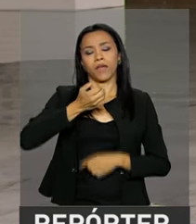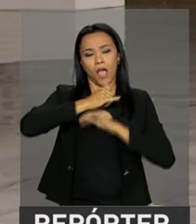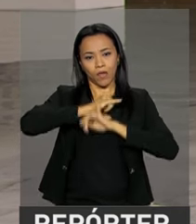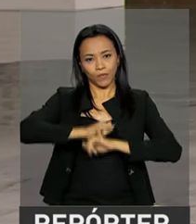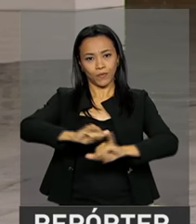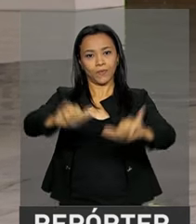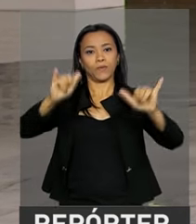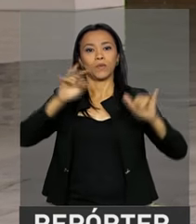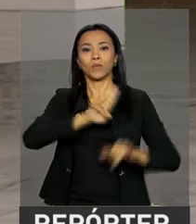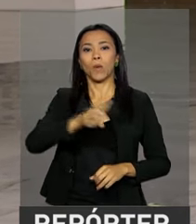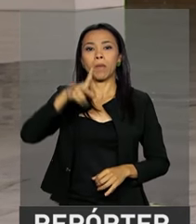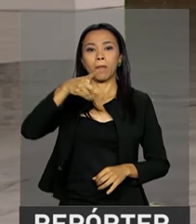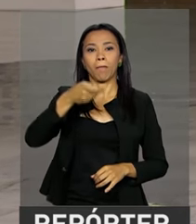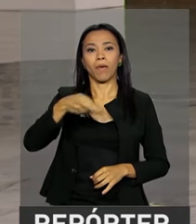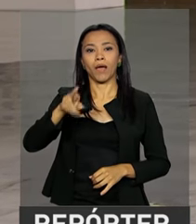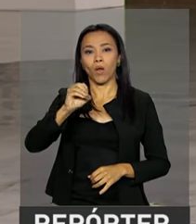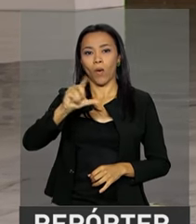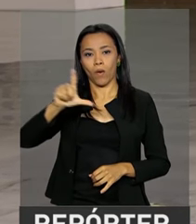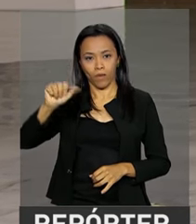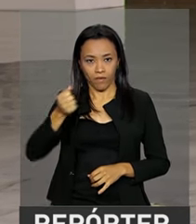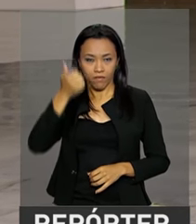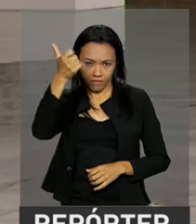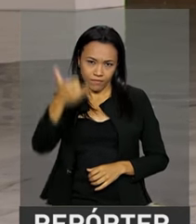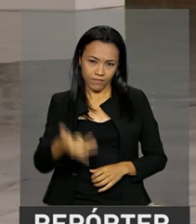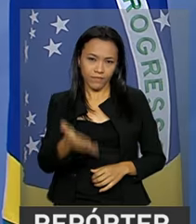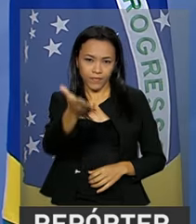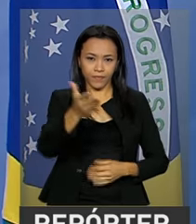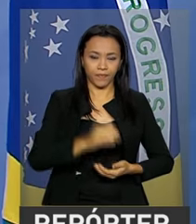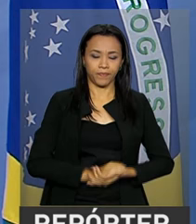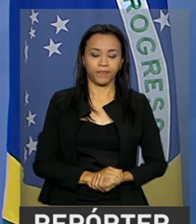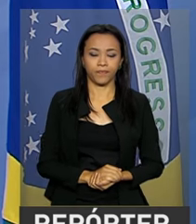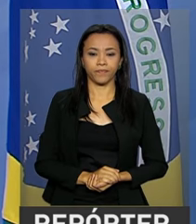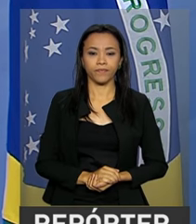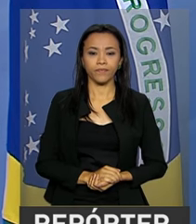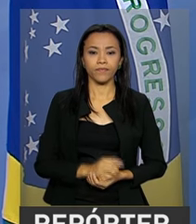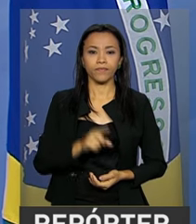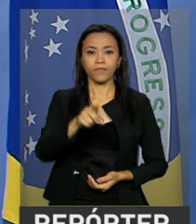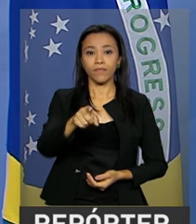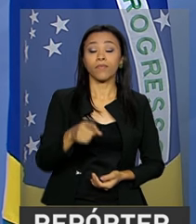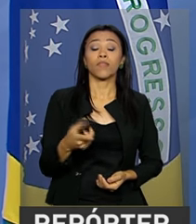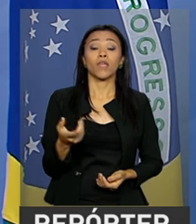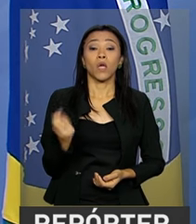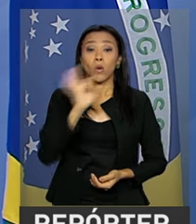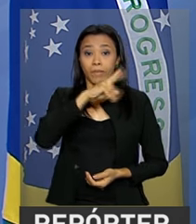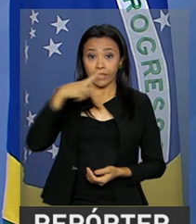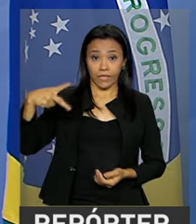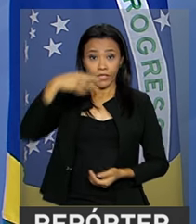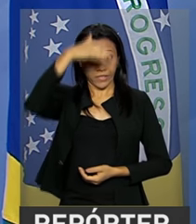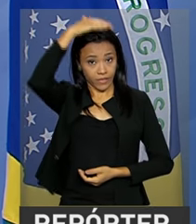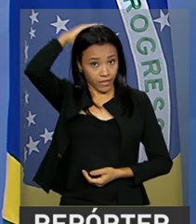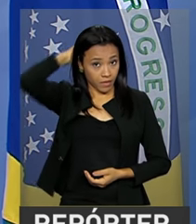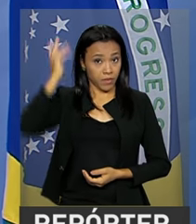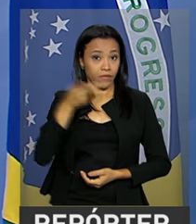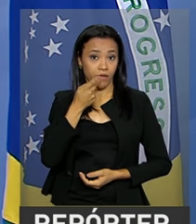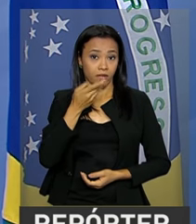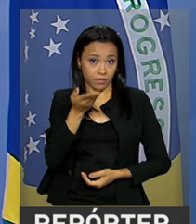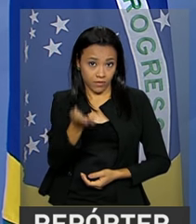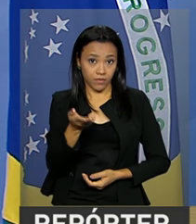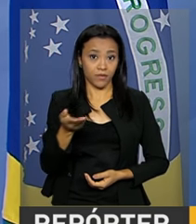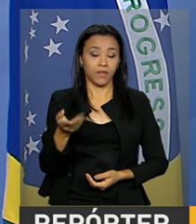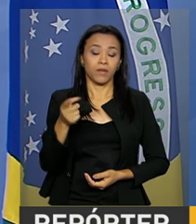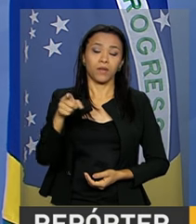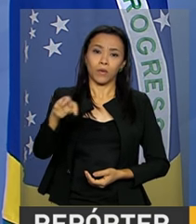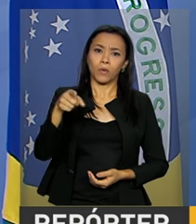República, Alexandre Parola. Vamos ouvir. O presidente Michel Temer apresenta ao